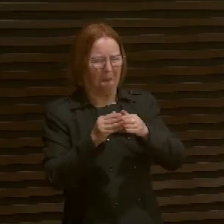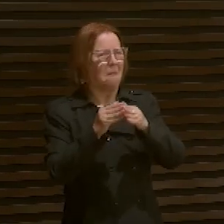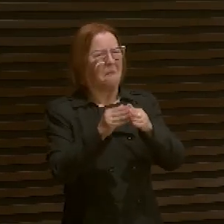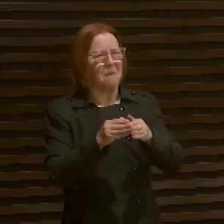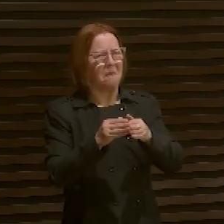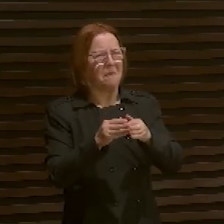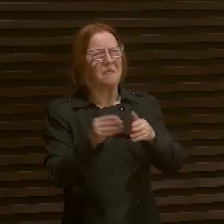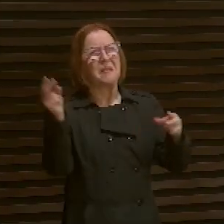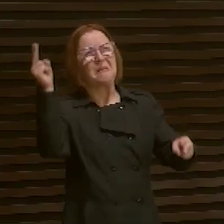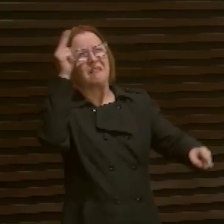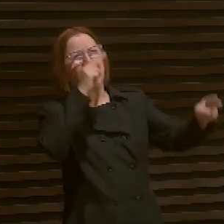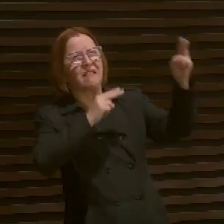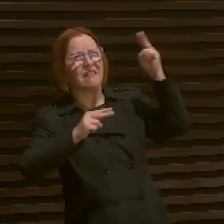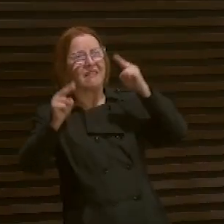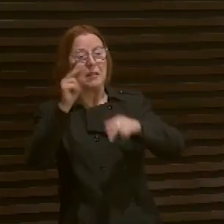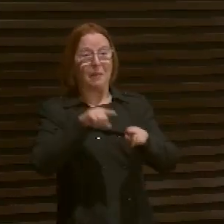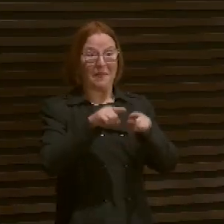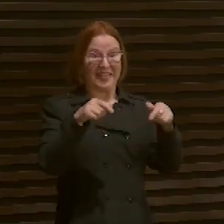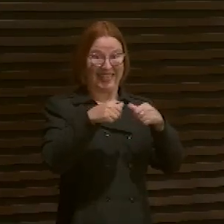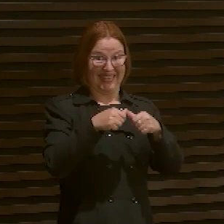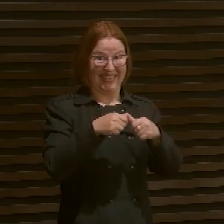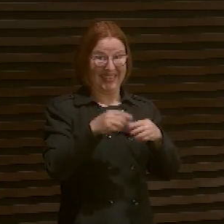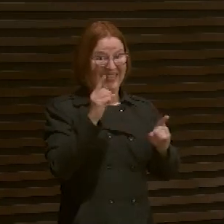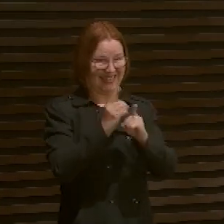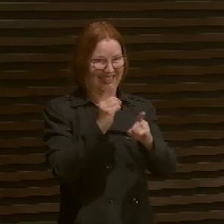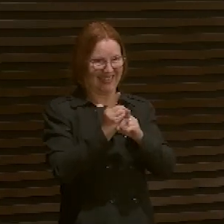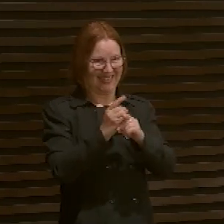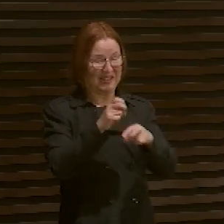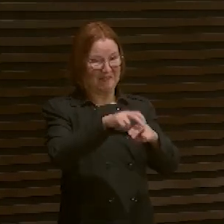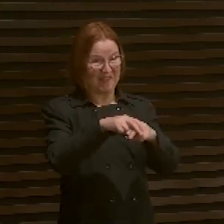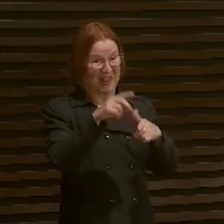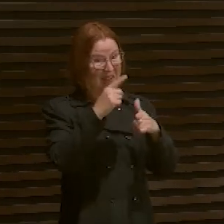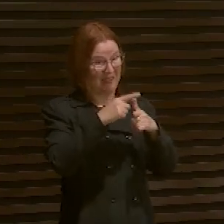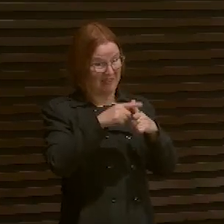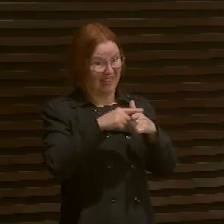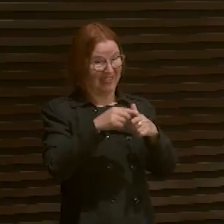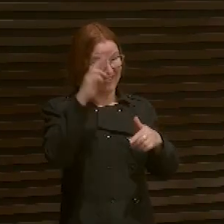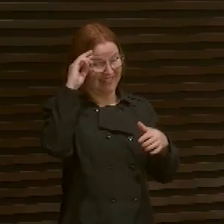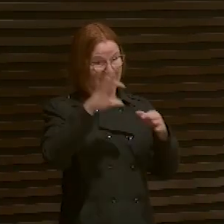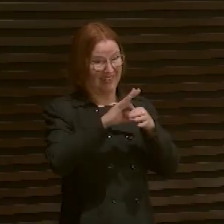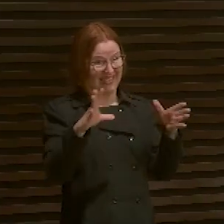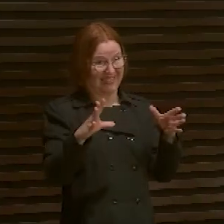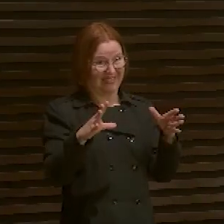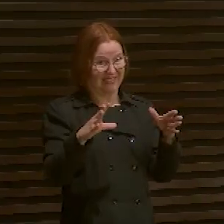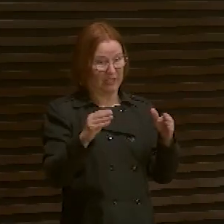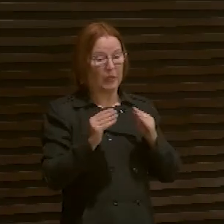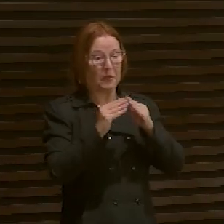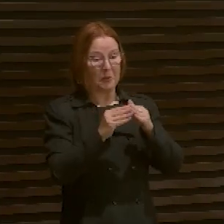grado. Mas esses discípulos, por causa da provação que o Senhor trouxe sobre a vida deles, lá no barco eles já tinham dito,